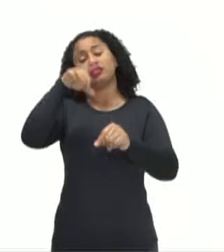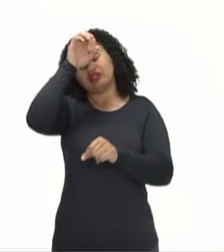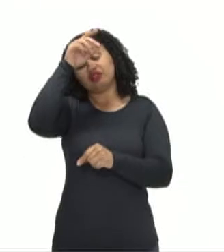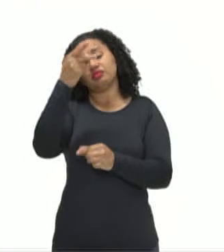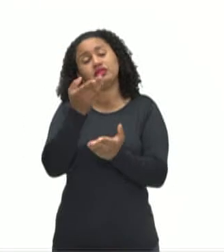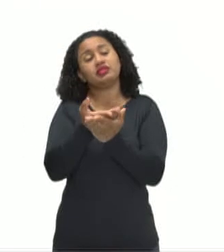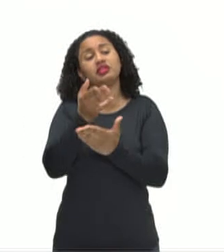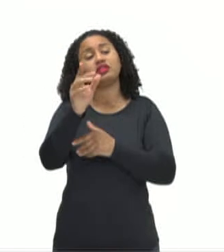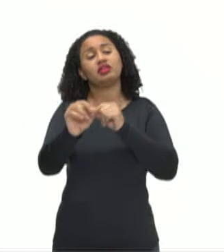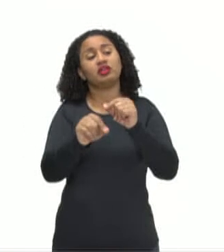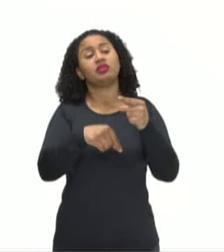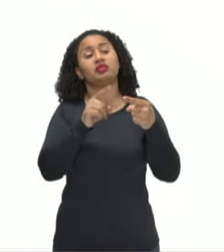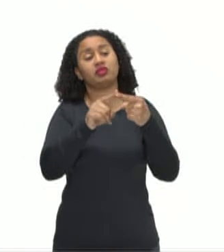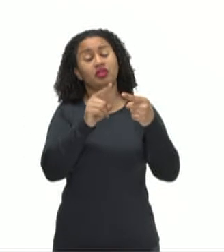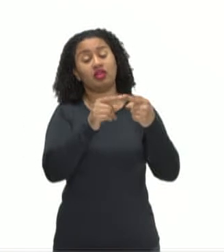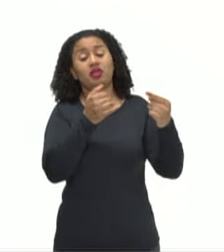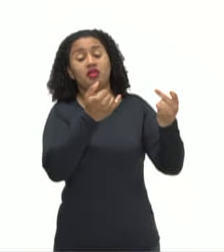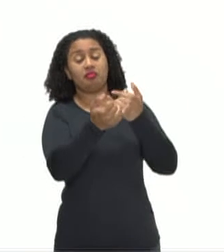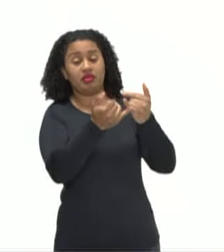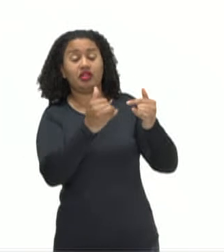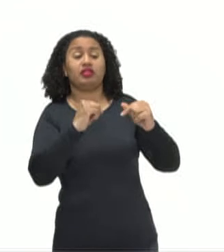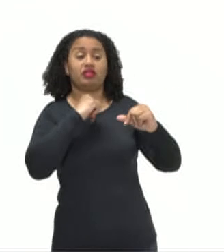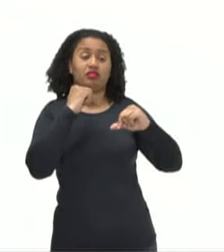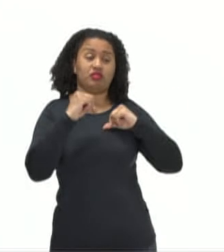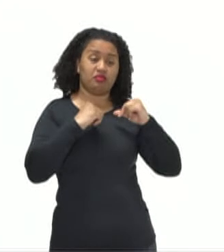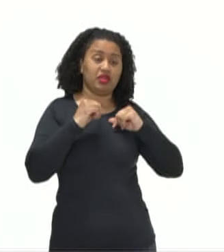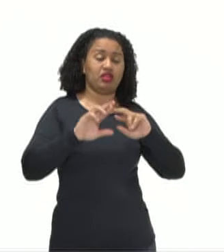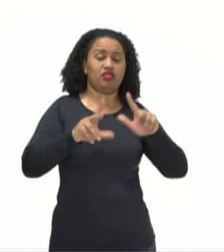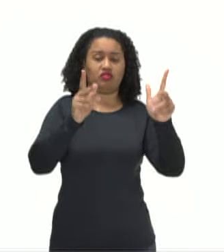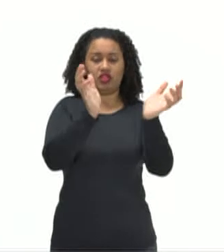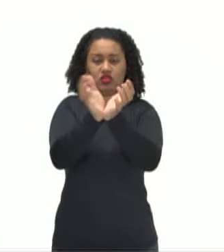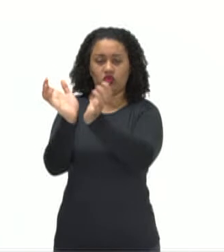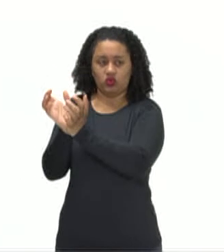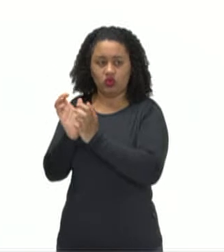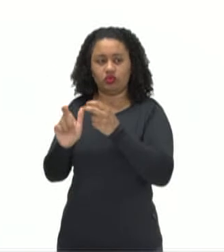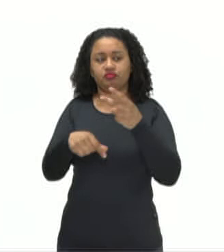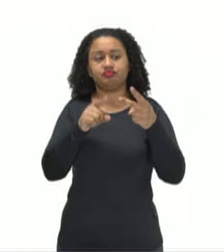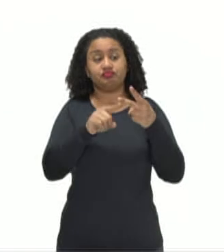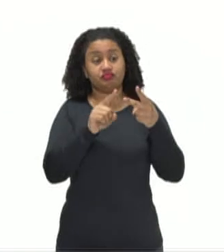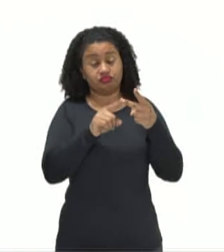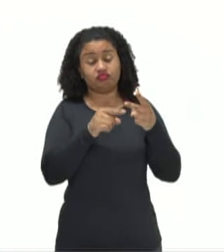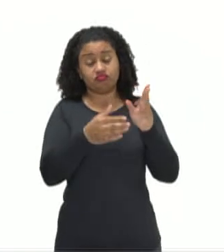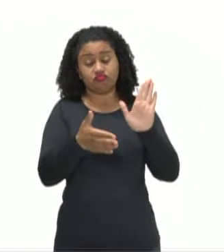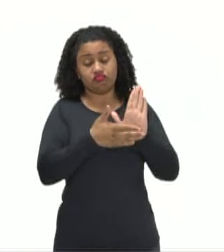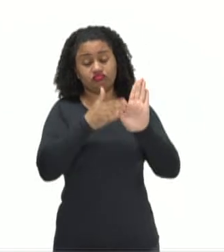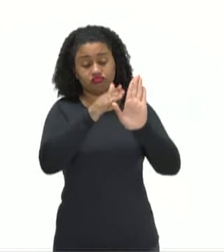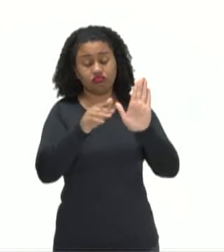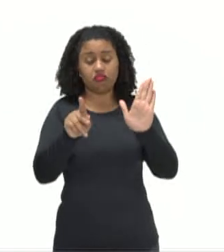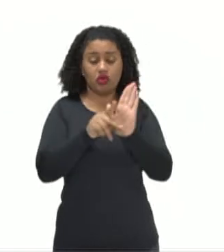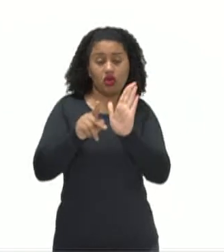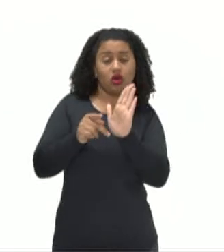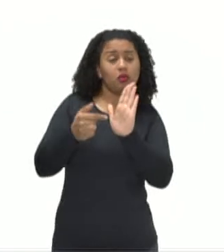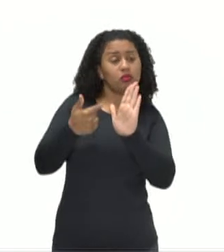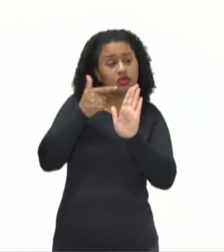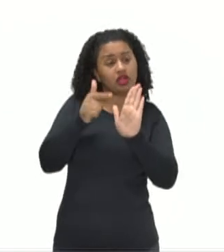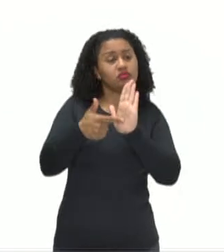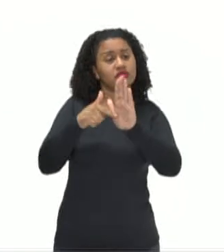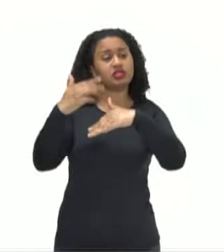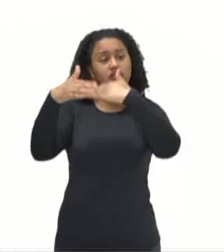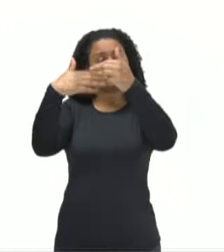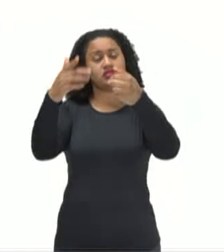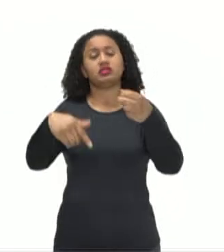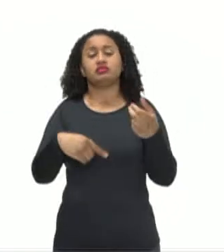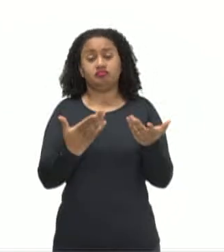aula? As semelhanças anatômicas entre diferentes espécies, evidências da evolução e vimos aí